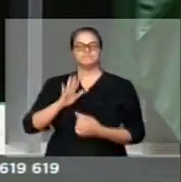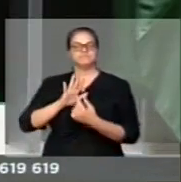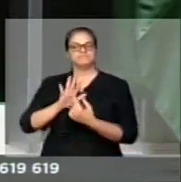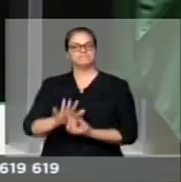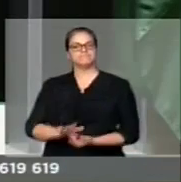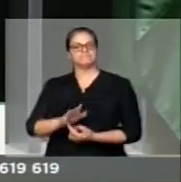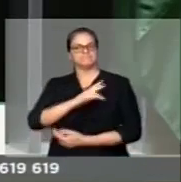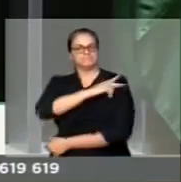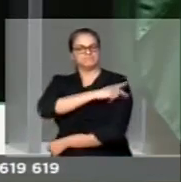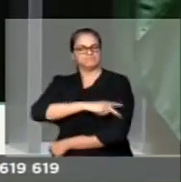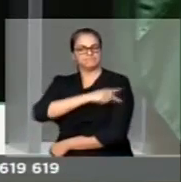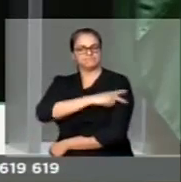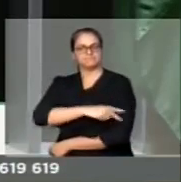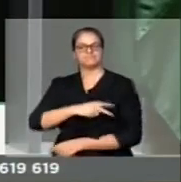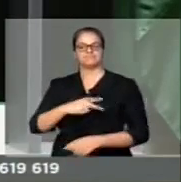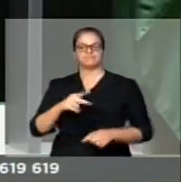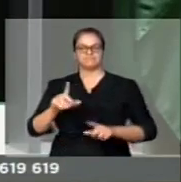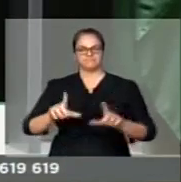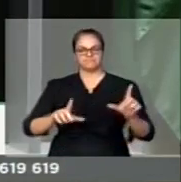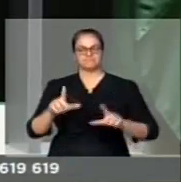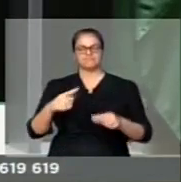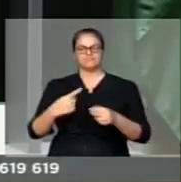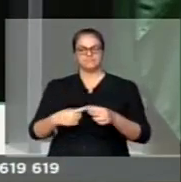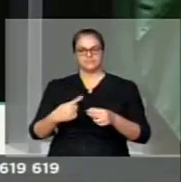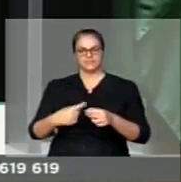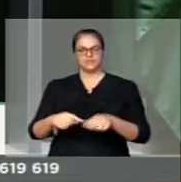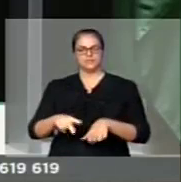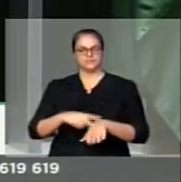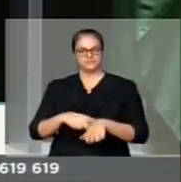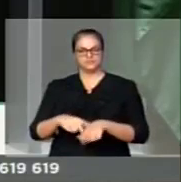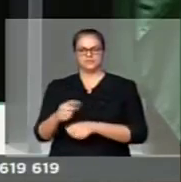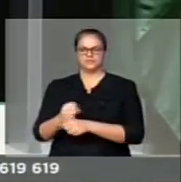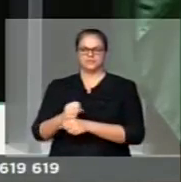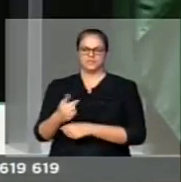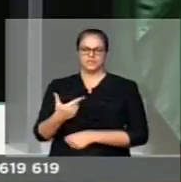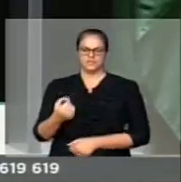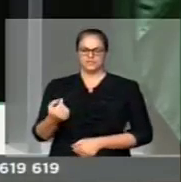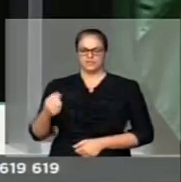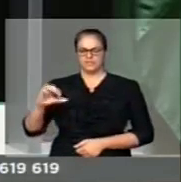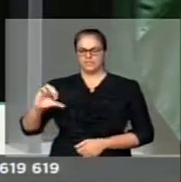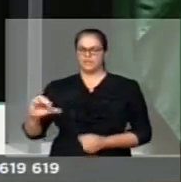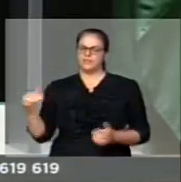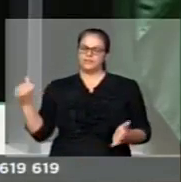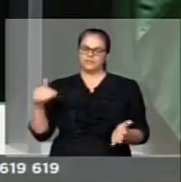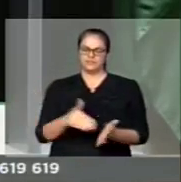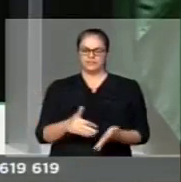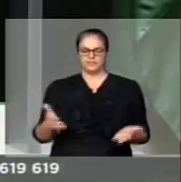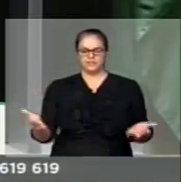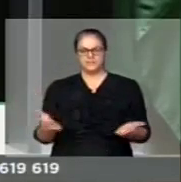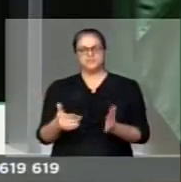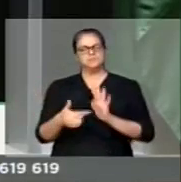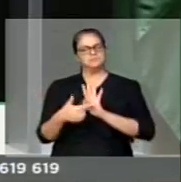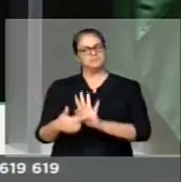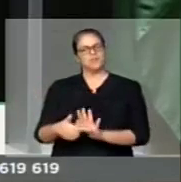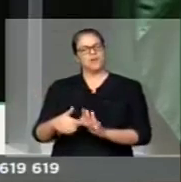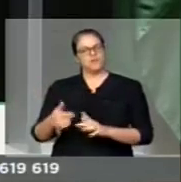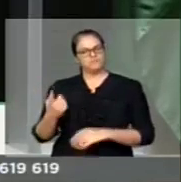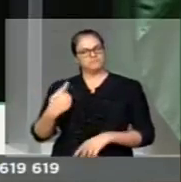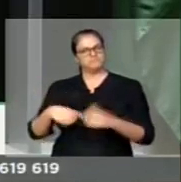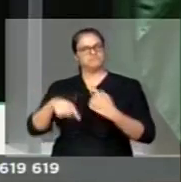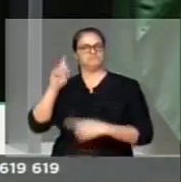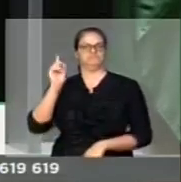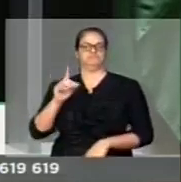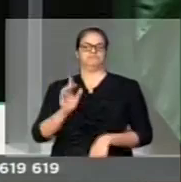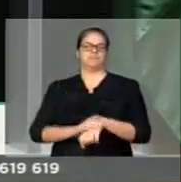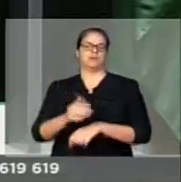Verde. De 2009 até hoje tem demonstrado ser uma emissora à frente do seu tempo. Foi a primeira a lançar